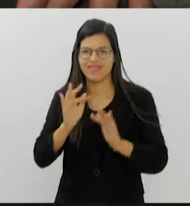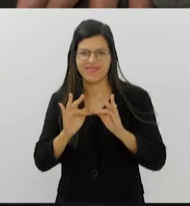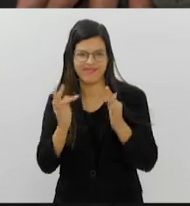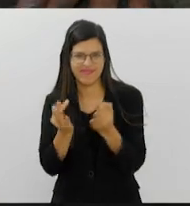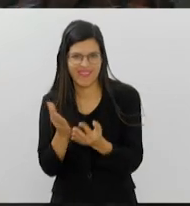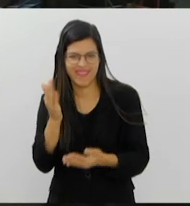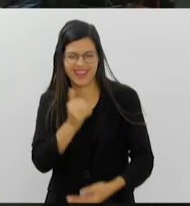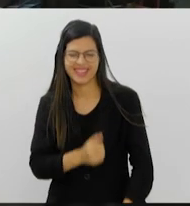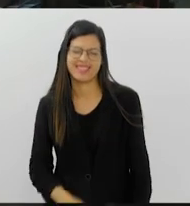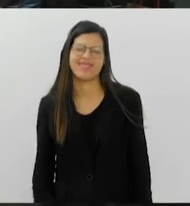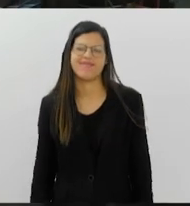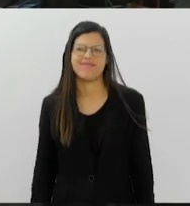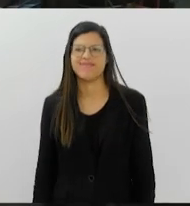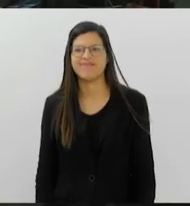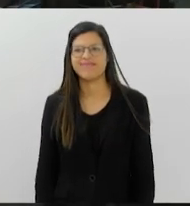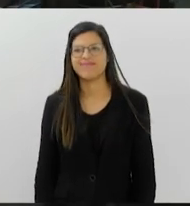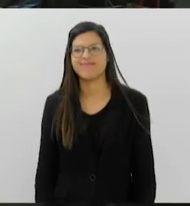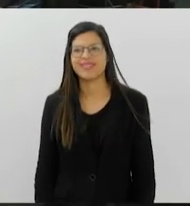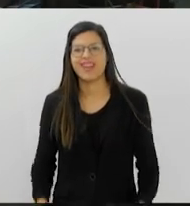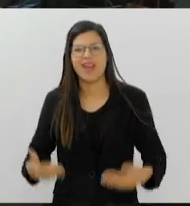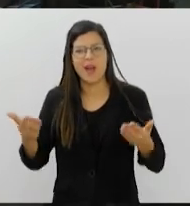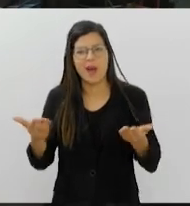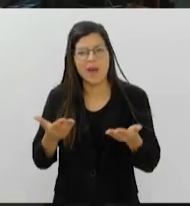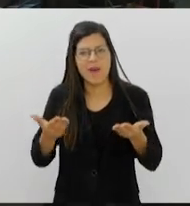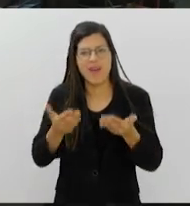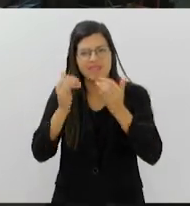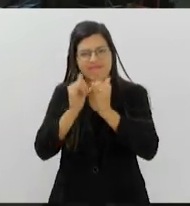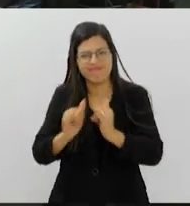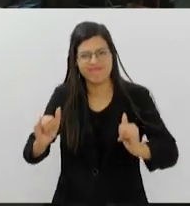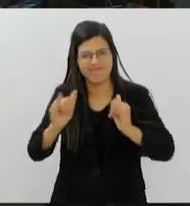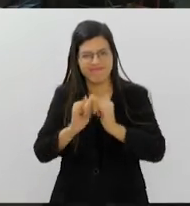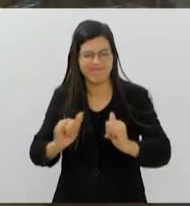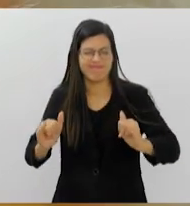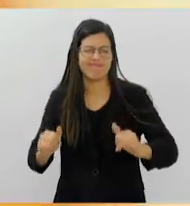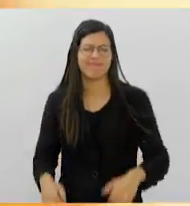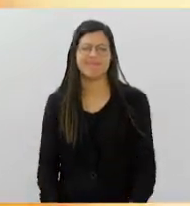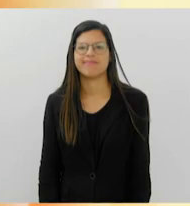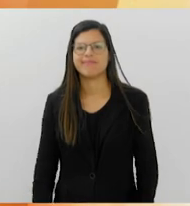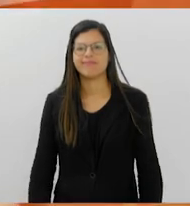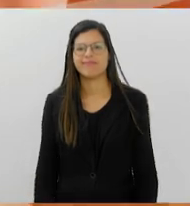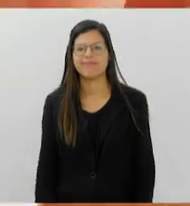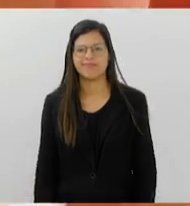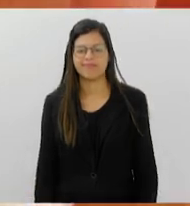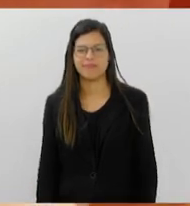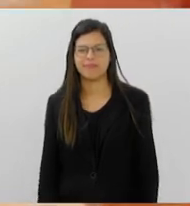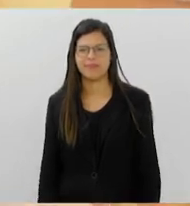vem! E vamos agora ao nosso giro de notícias de hoje.